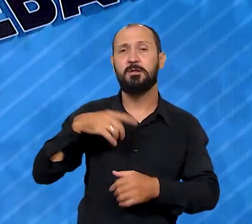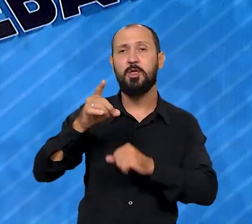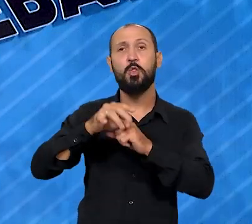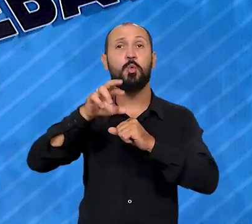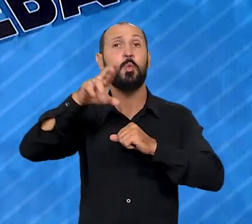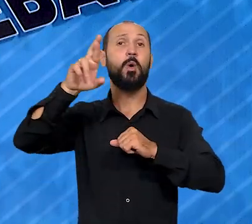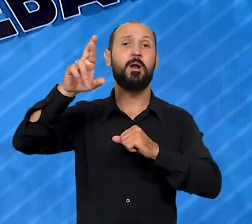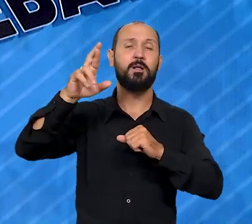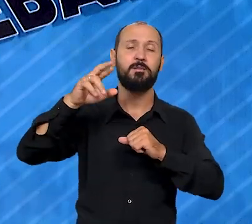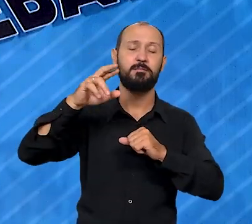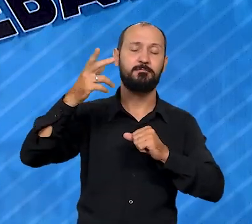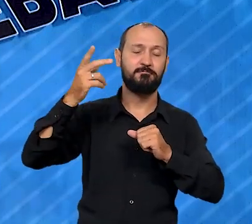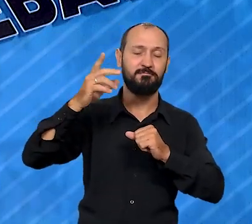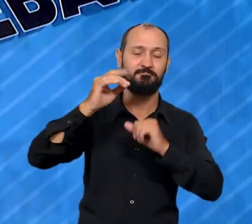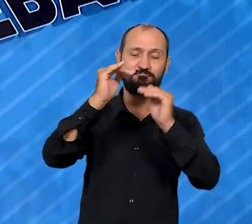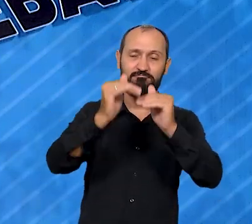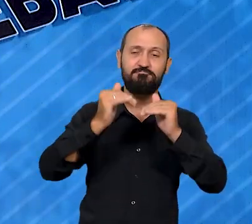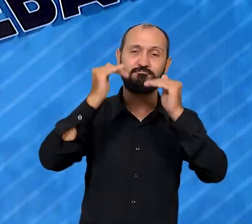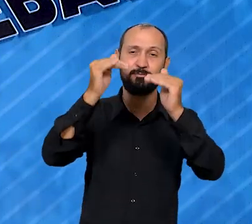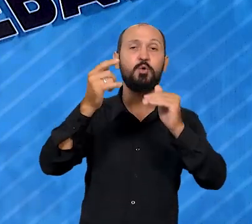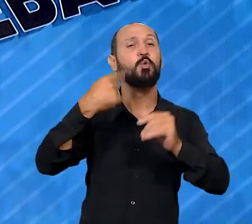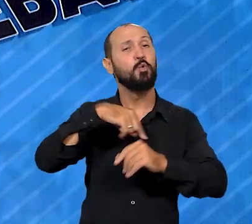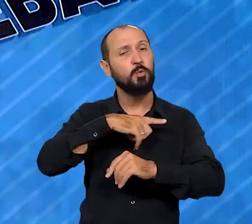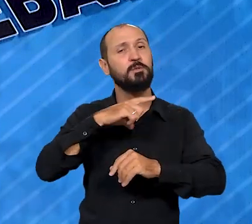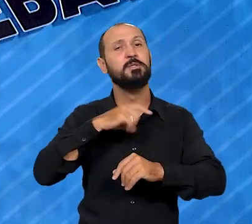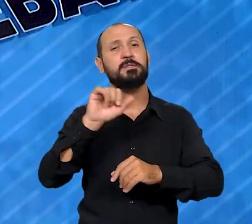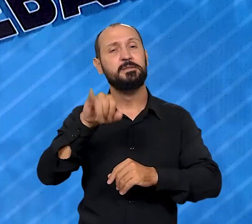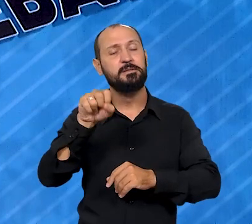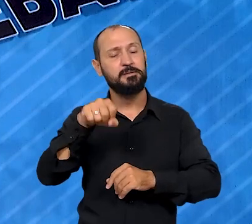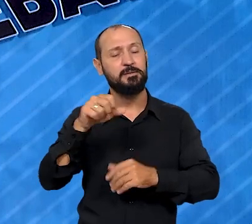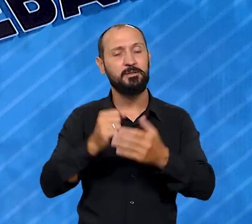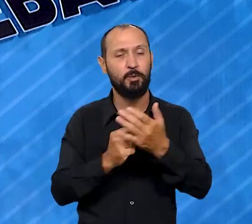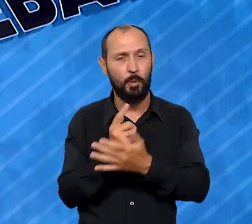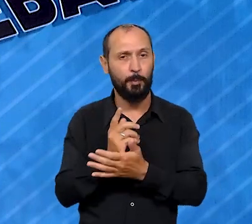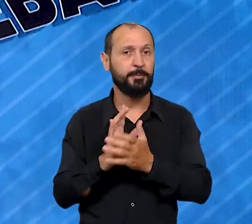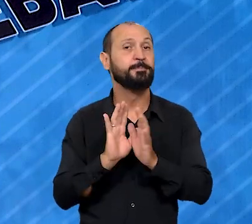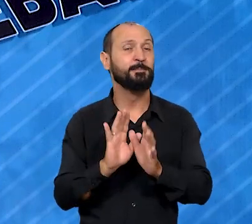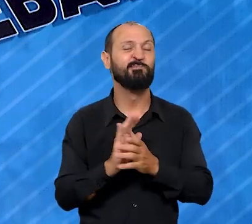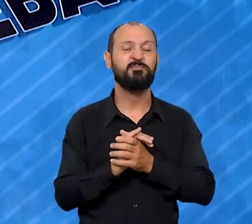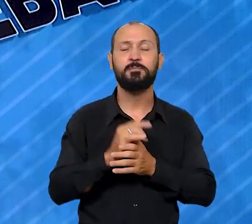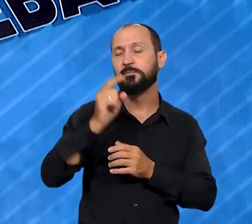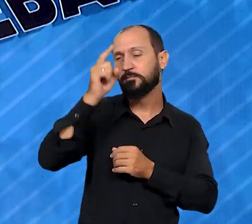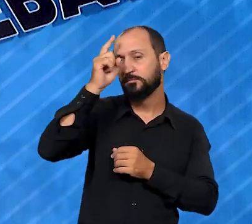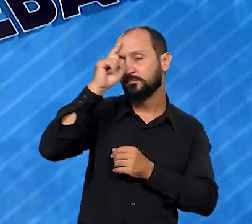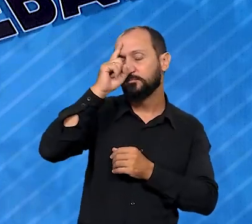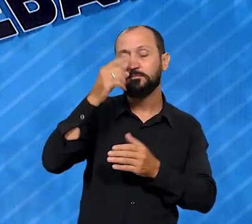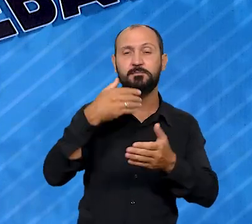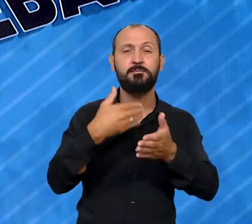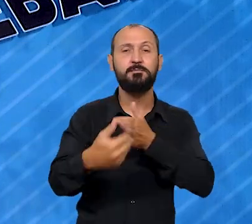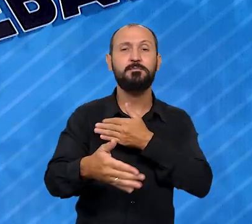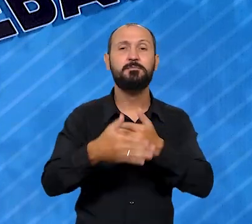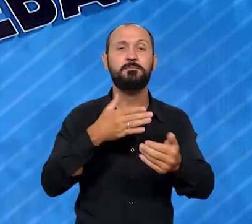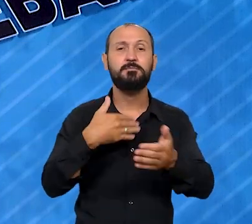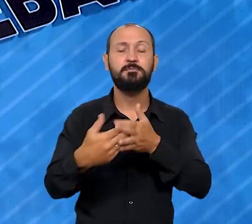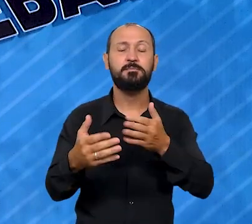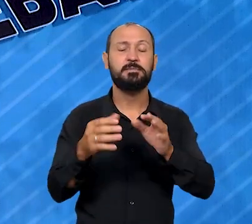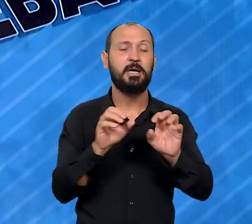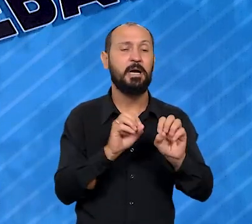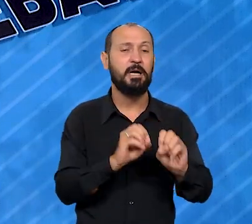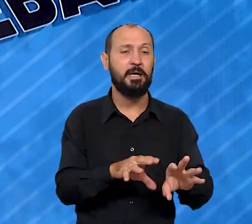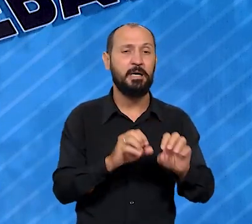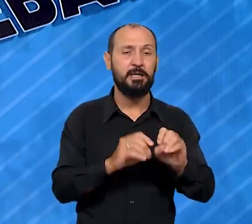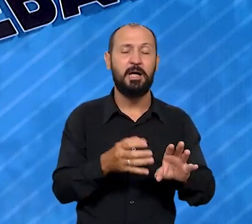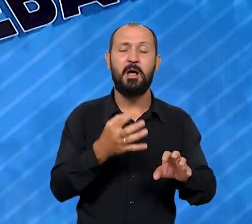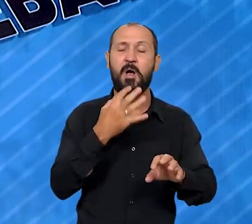têm, enfim, um doutorado, um PhD, todos nós somos consumidores. E o que a gente verifica no dia a dia é que,